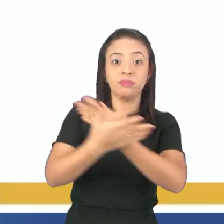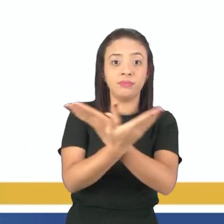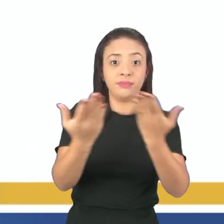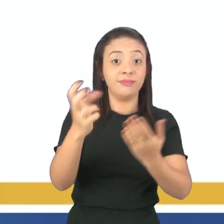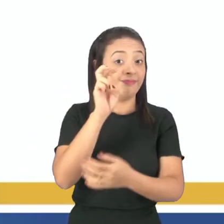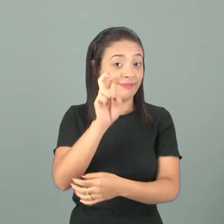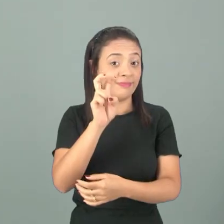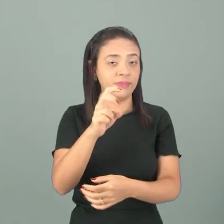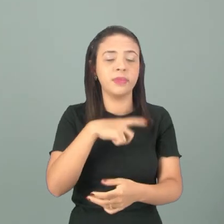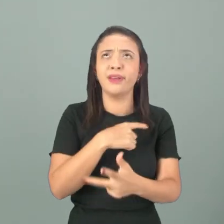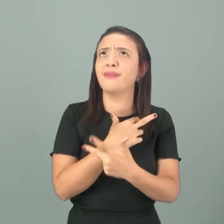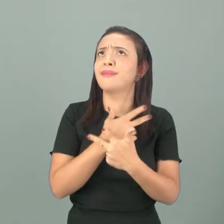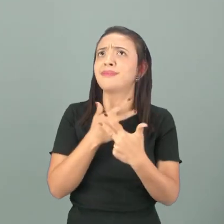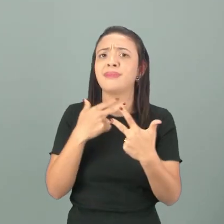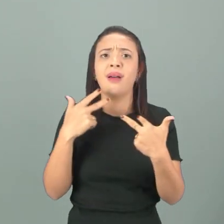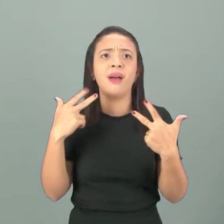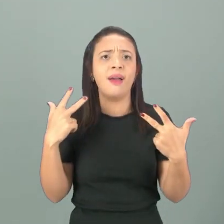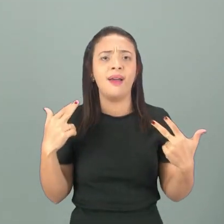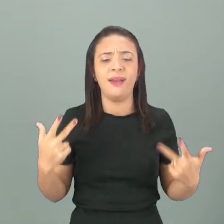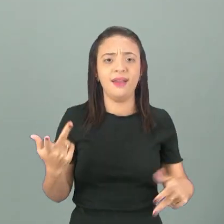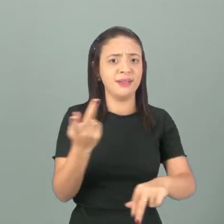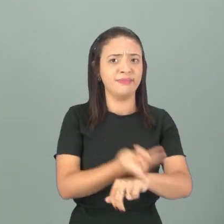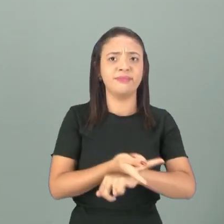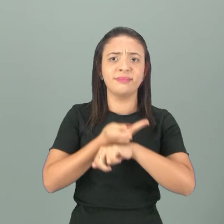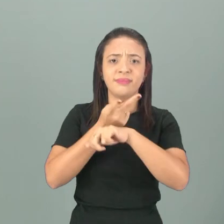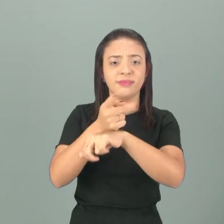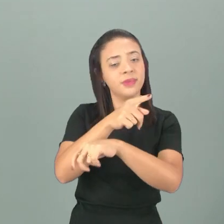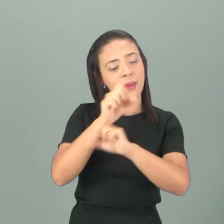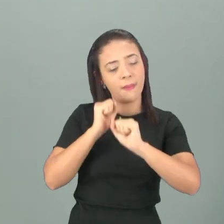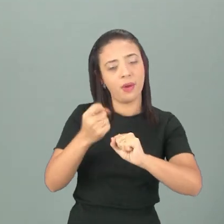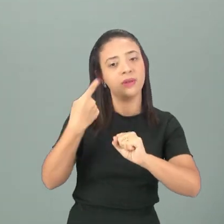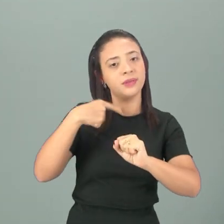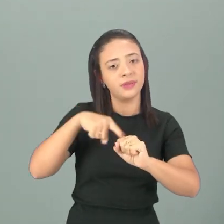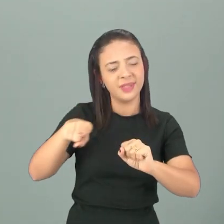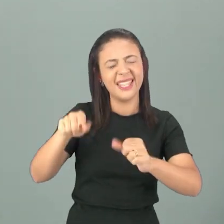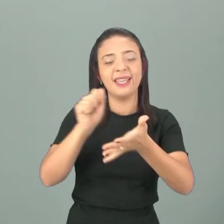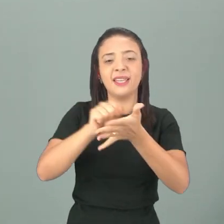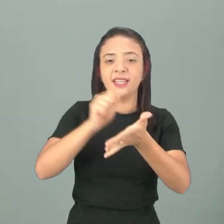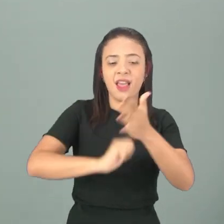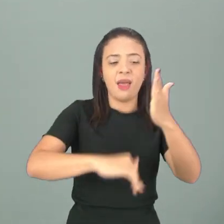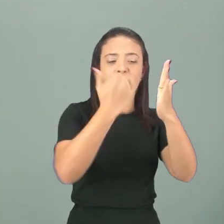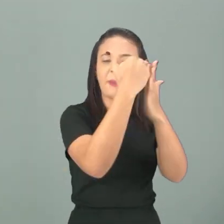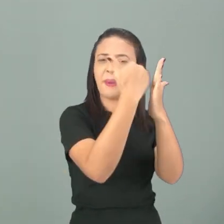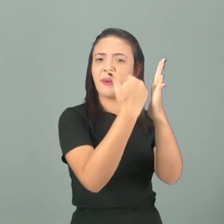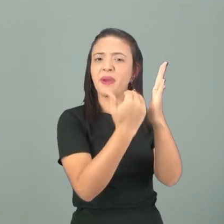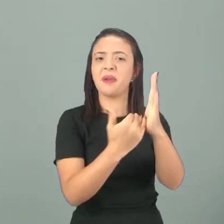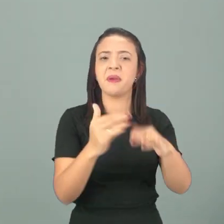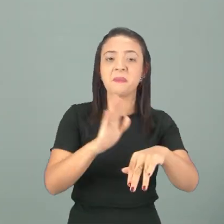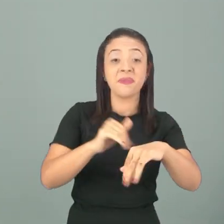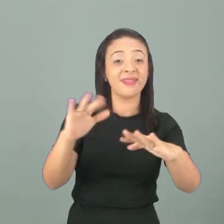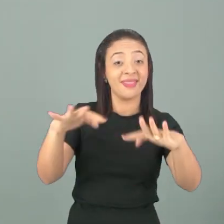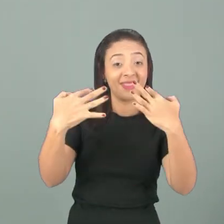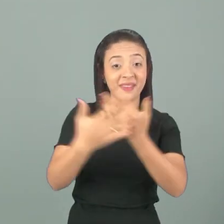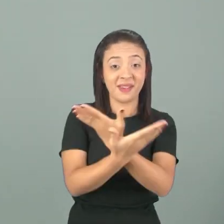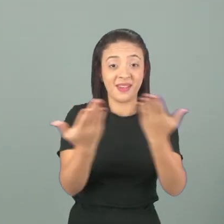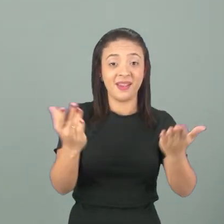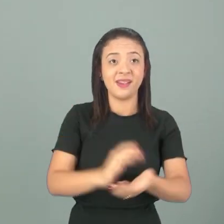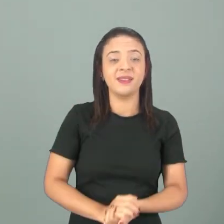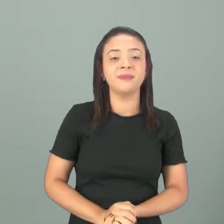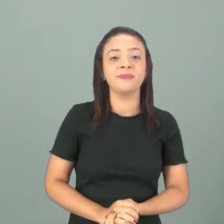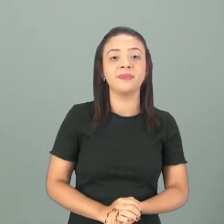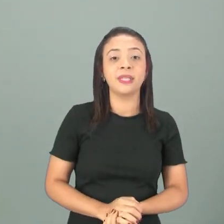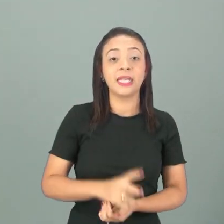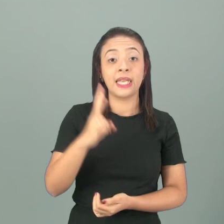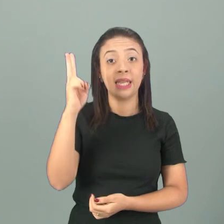Existem muitos, mas muitos recordes lá. Vocês podem acessar e aí escrever, fazer uma lista com o que mais chamou a atenção de vocês. Não